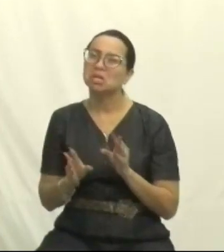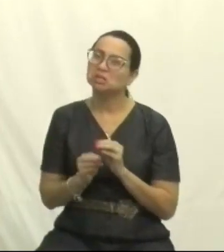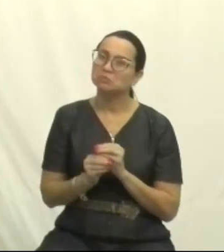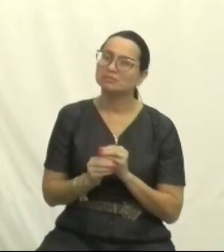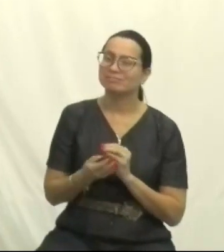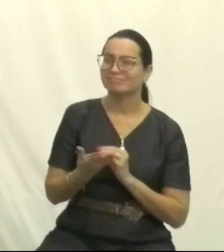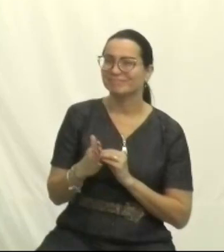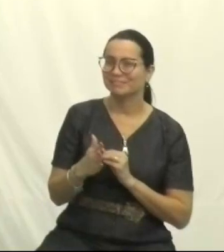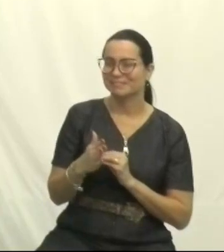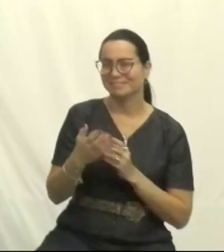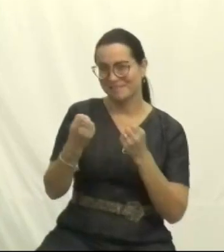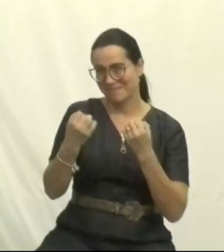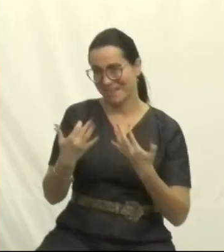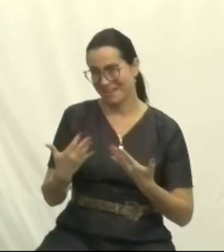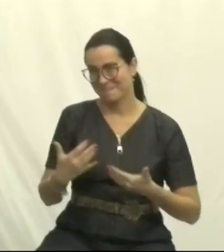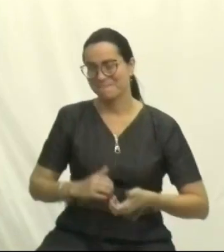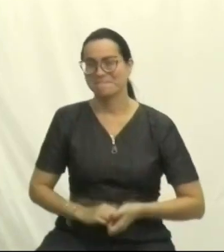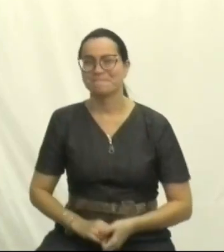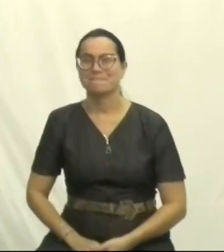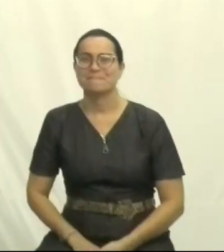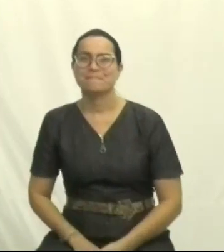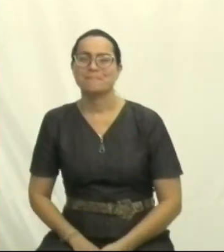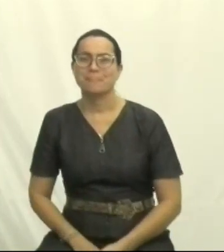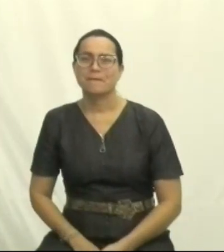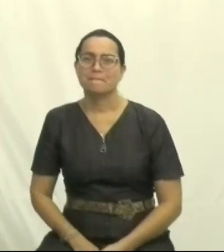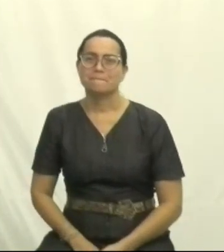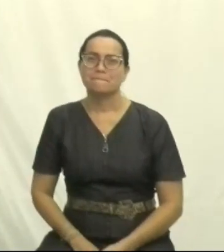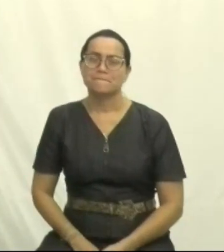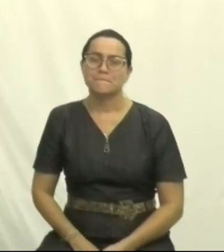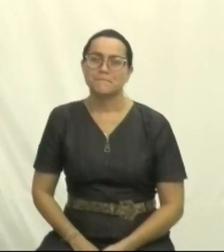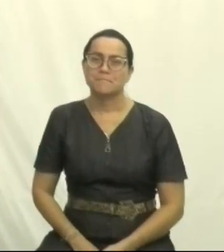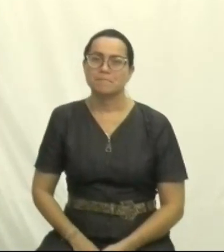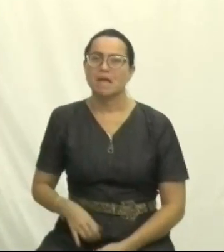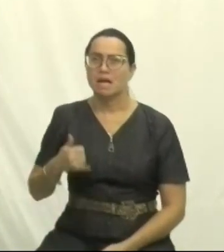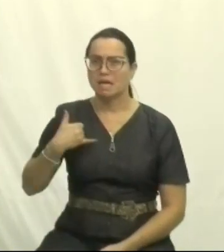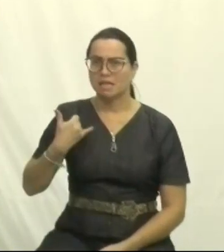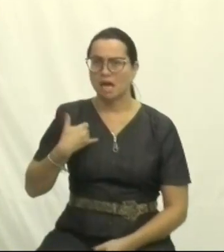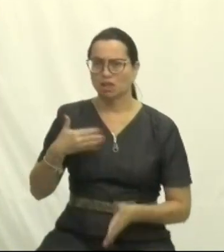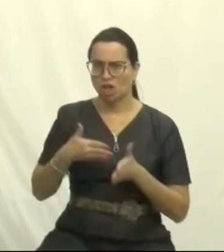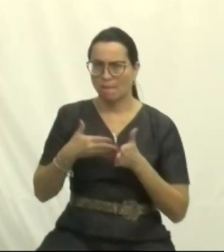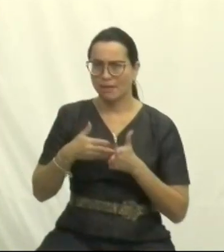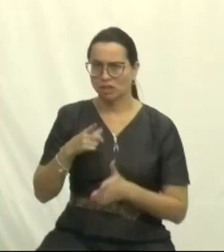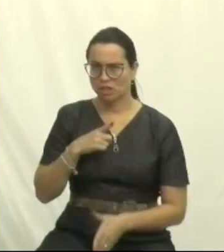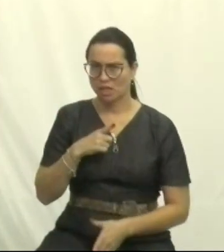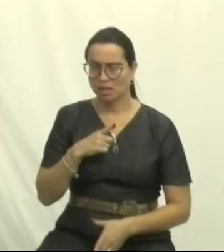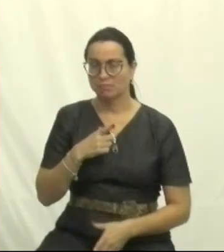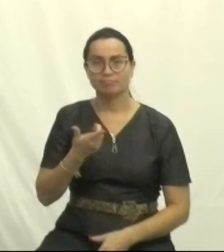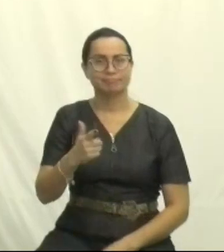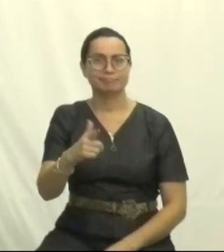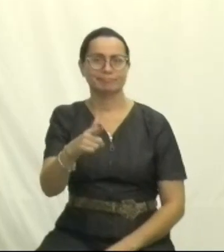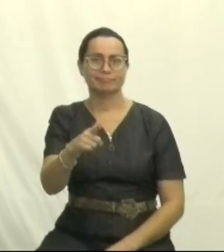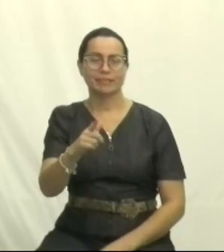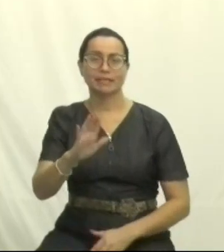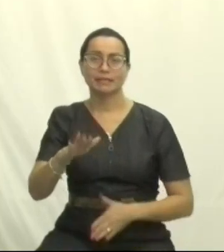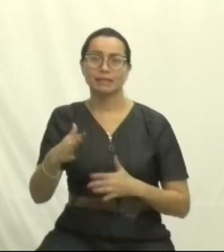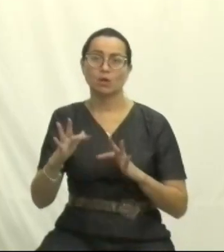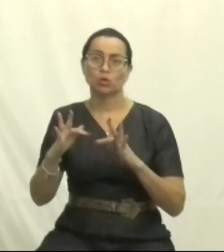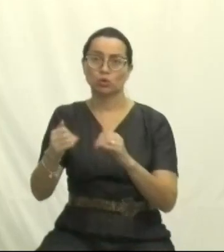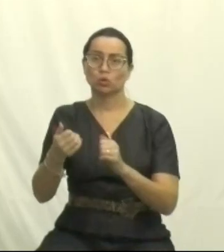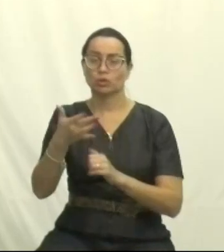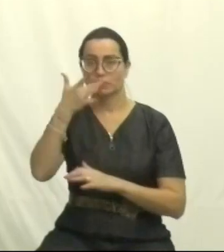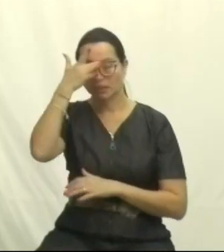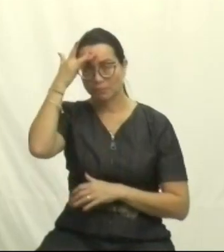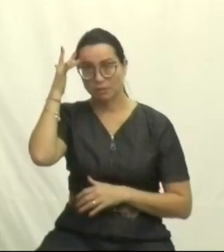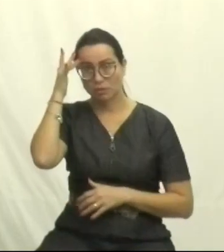dessa forma, né? Não tem limite de idade, né, nem nível de escolaridade, então todas as pessoas acima de